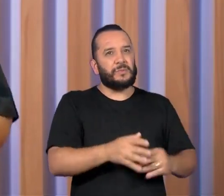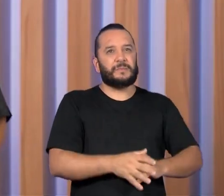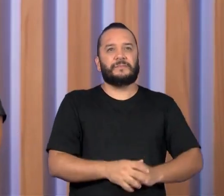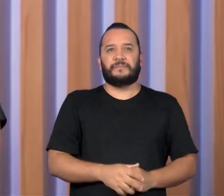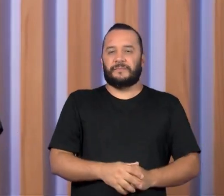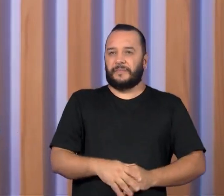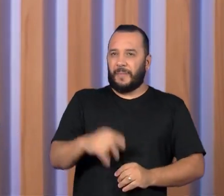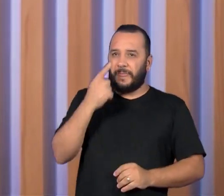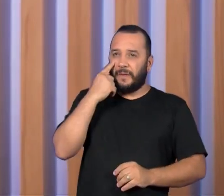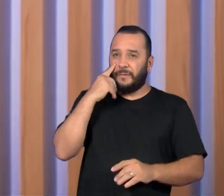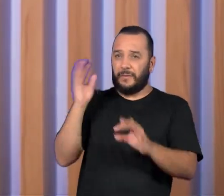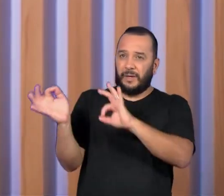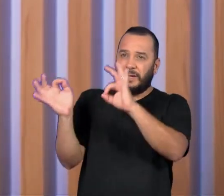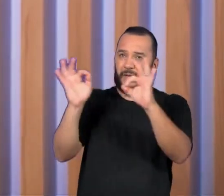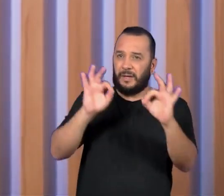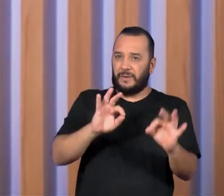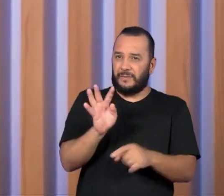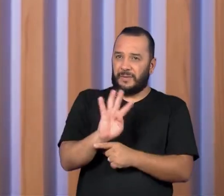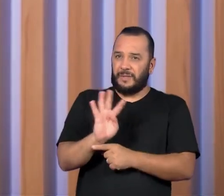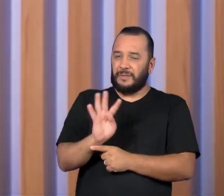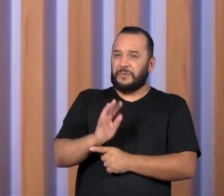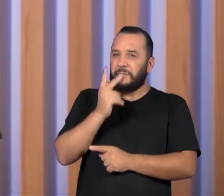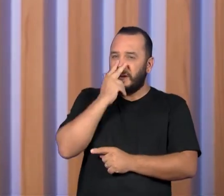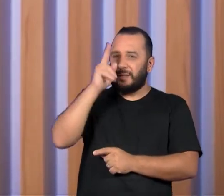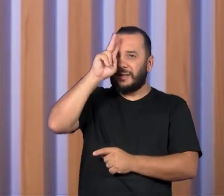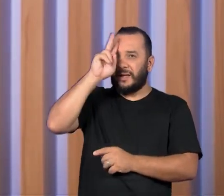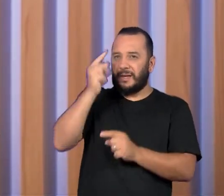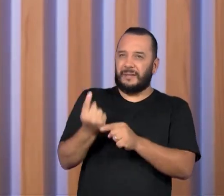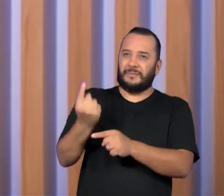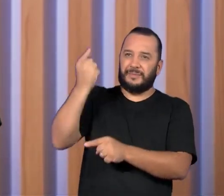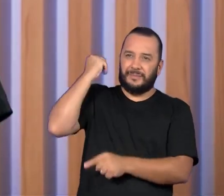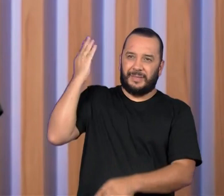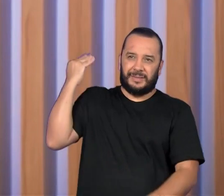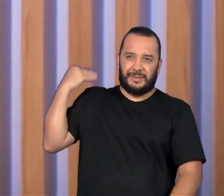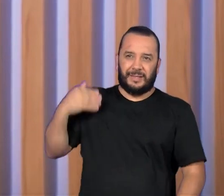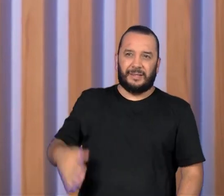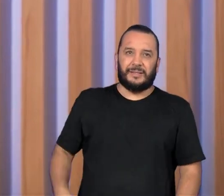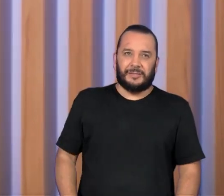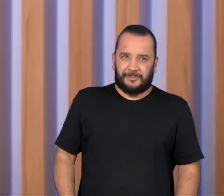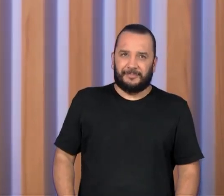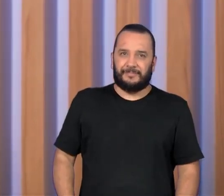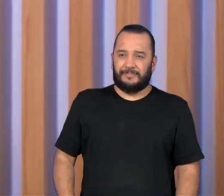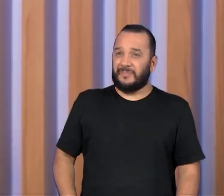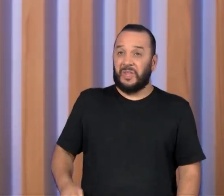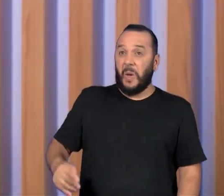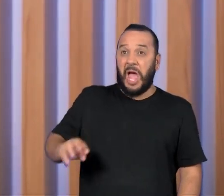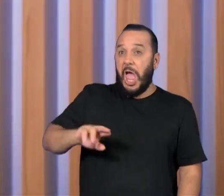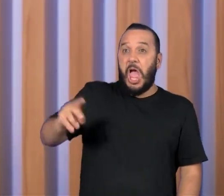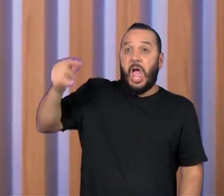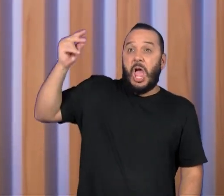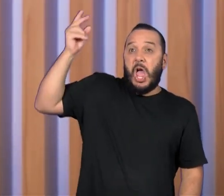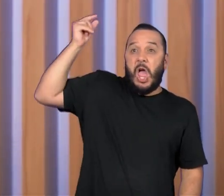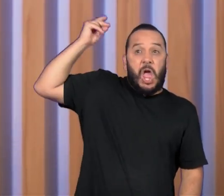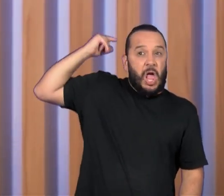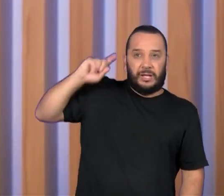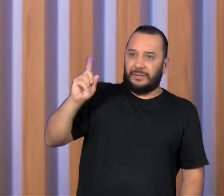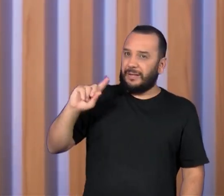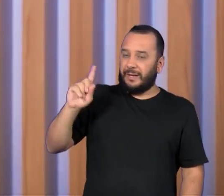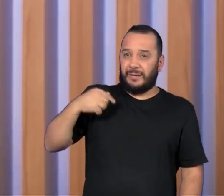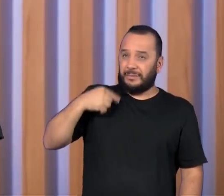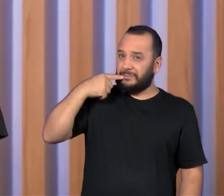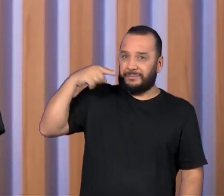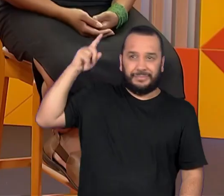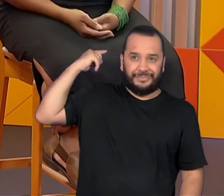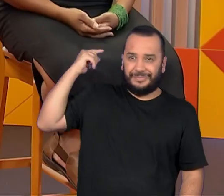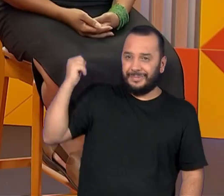o vídeo, a gente volta tudo no passado, né? Um passado não tão distante, porque até no processo da campanha eu estava trabalhando como diarista